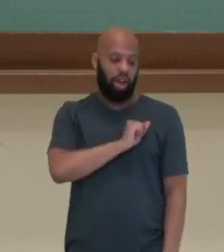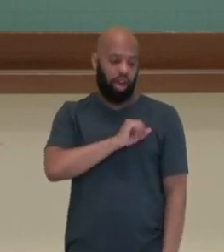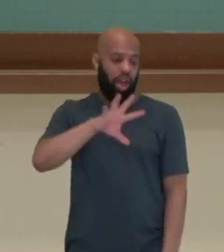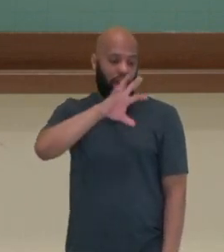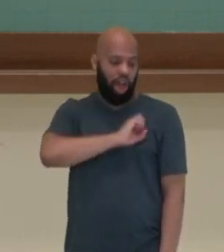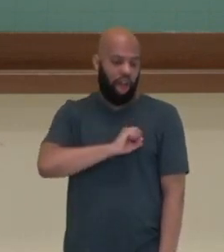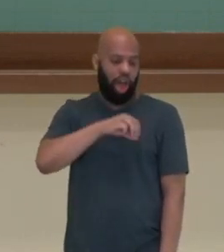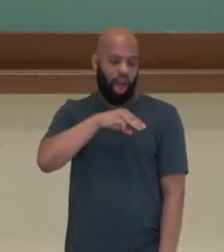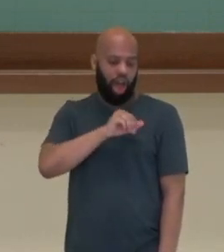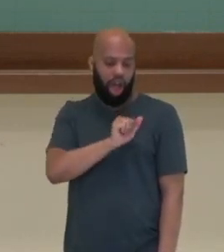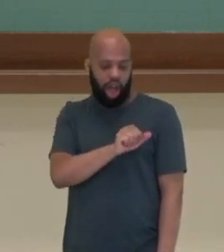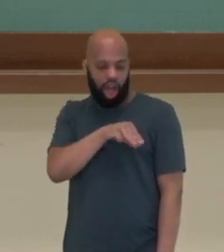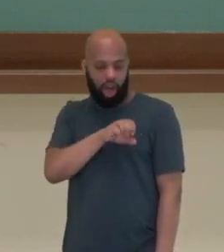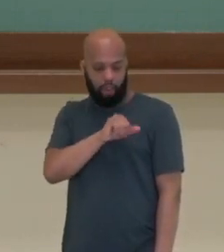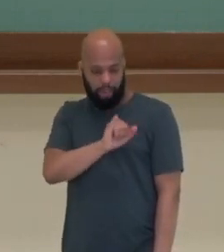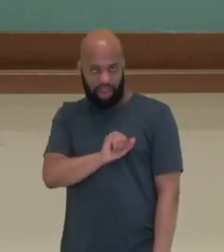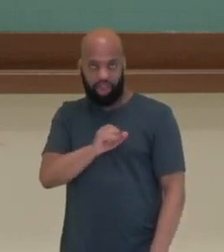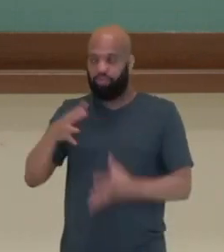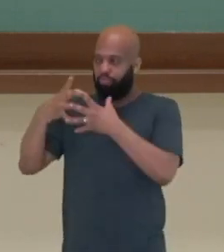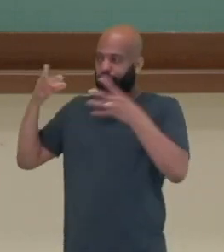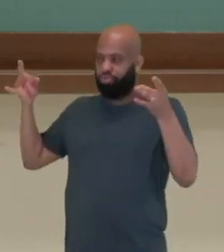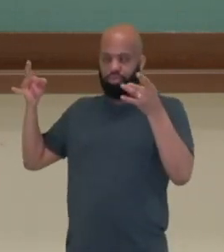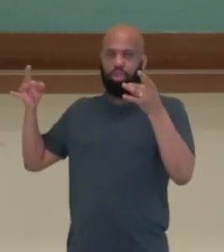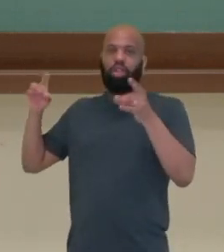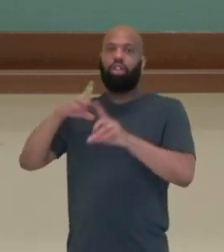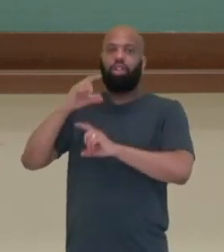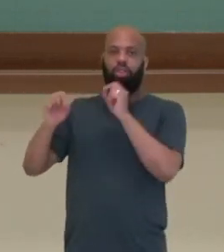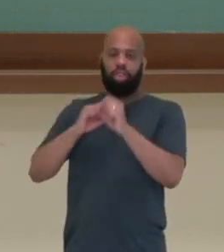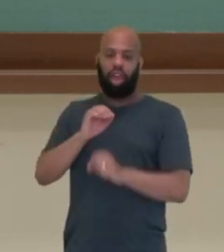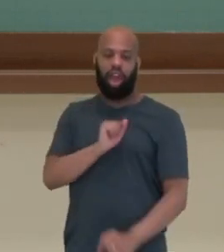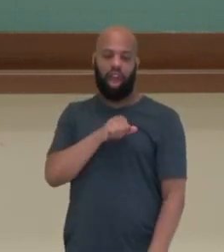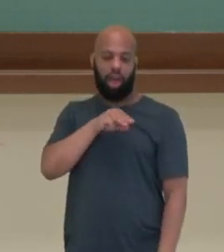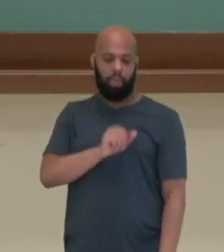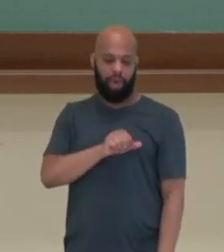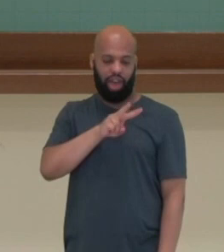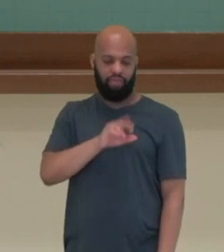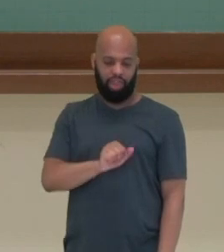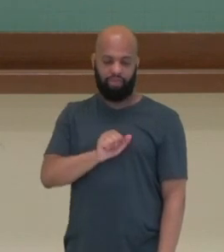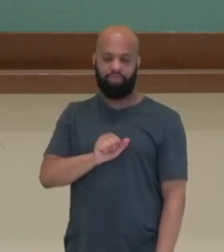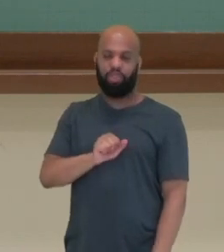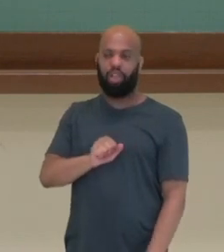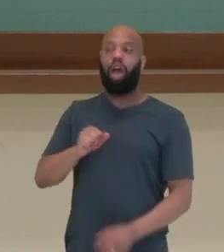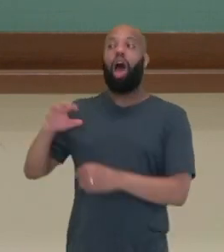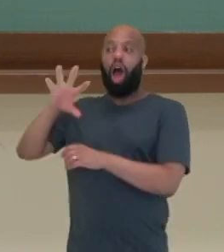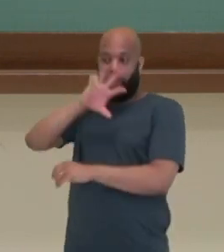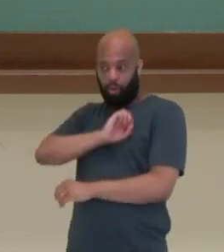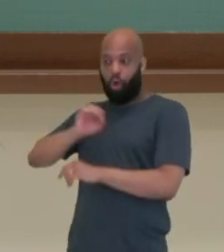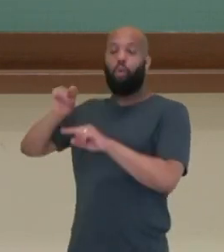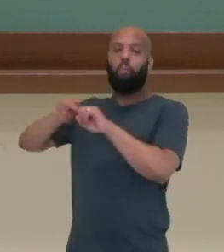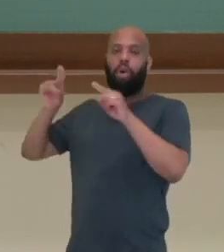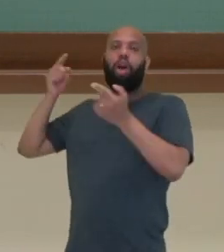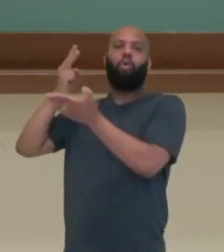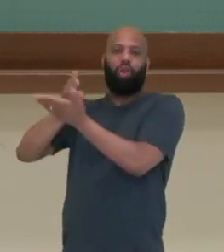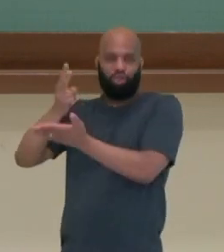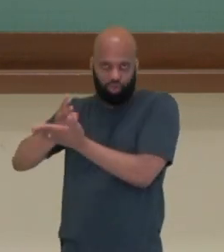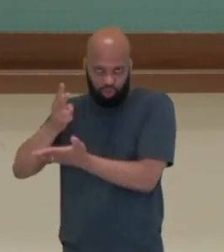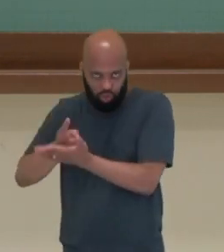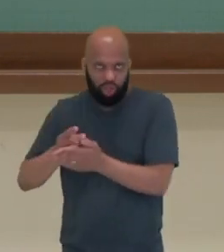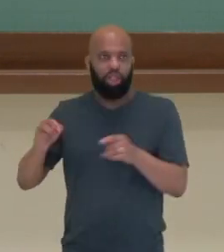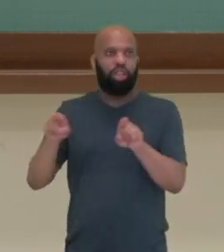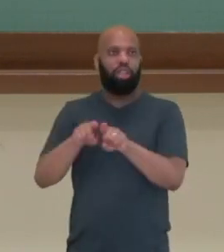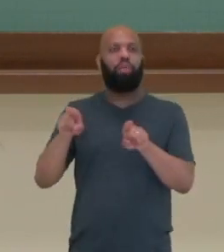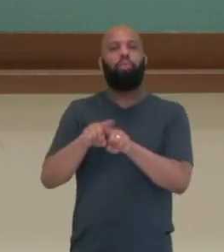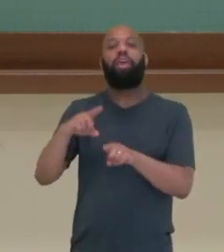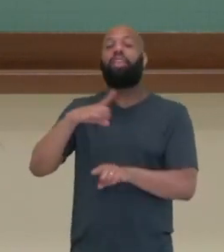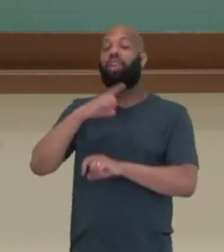pretérito perfeito. Amava, pretérito imperfeito. Eu tenho também o pretérito dos pretéritos, o famoso pretérito